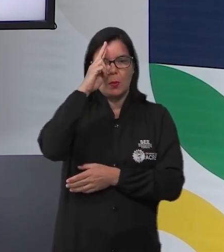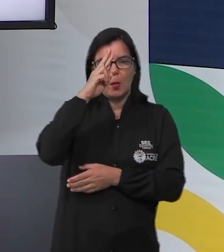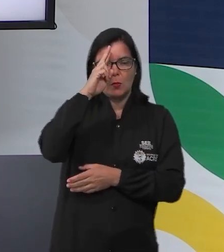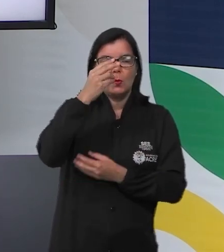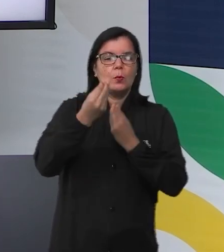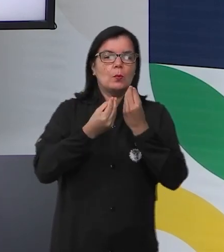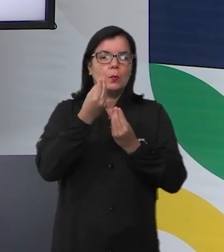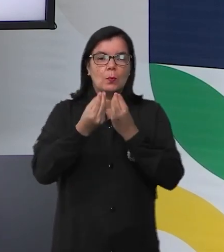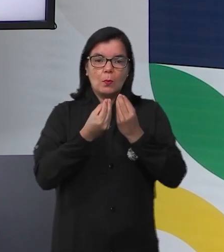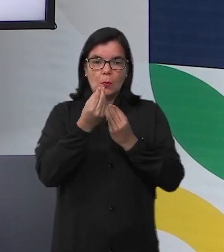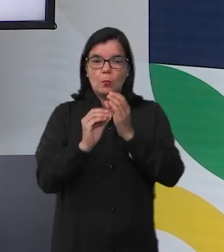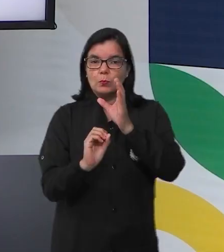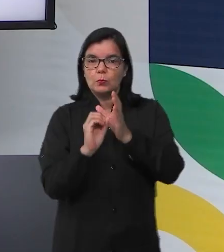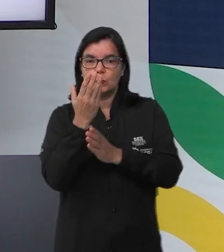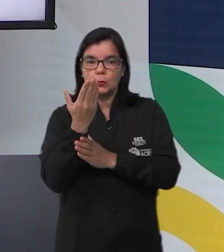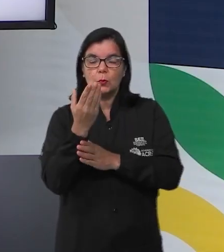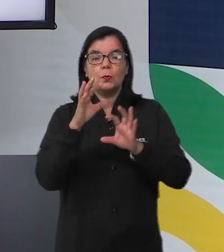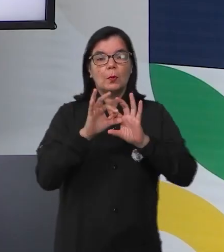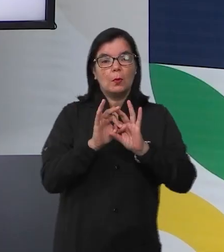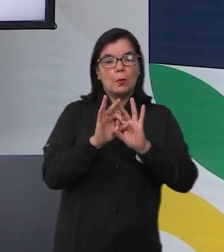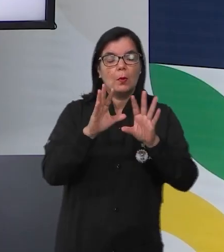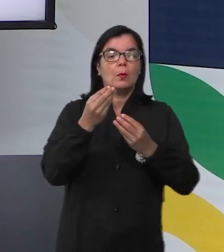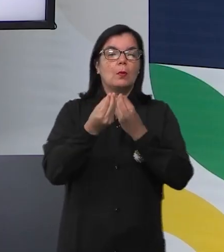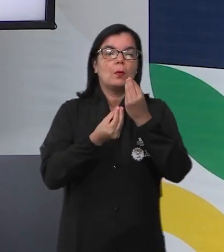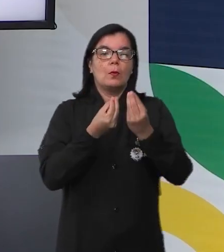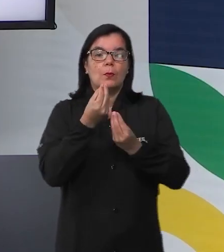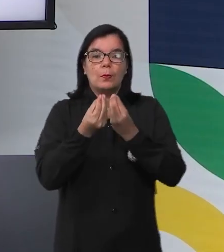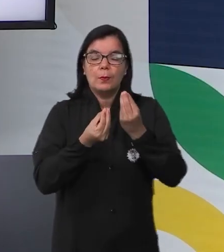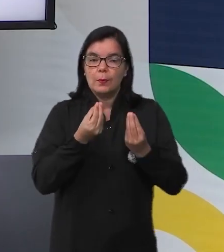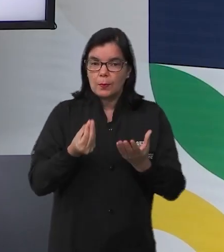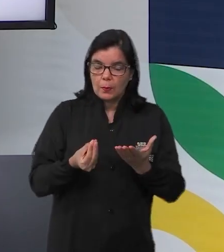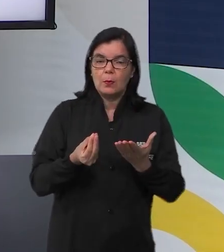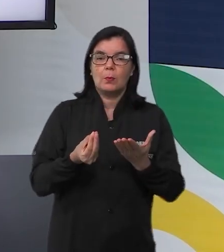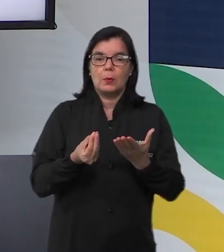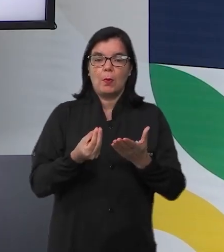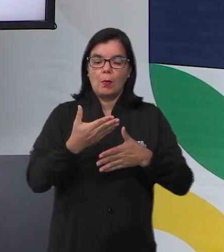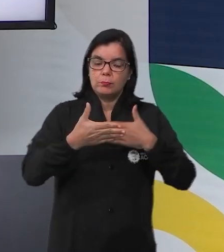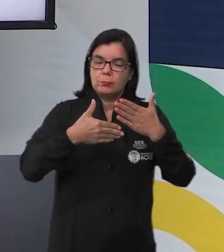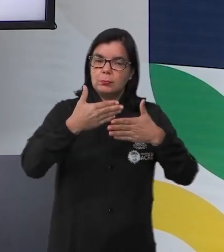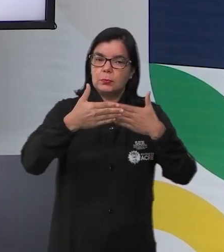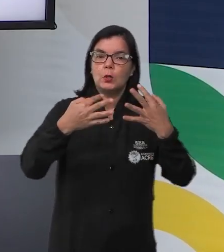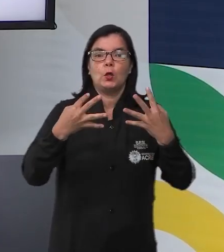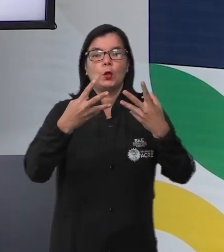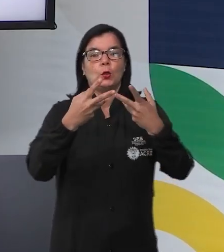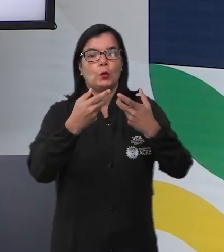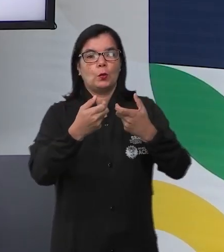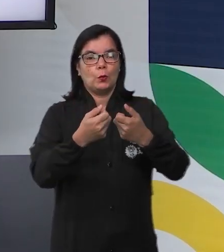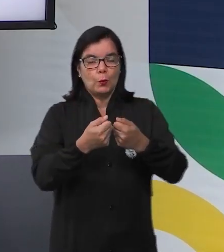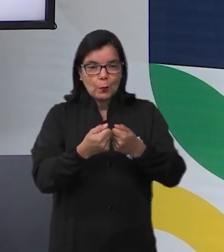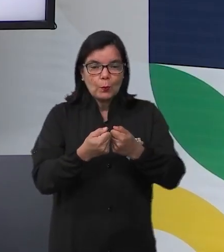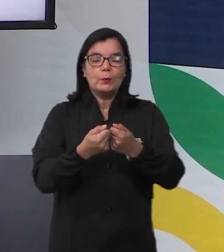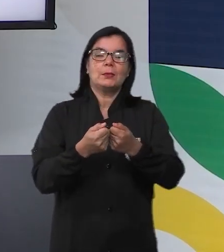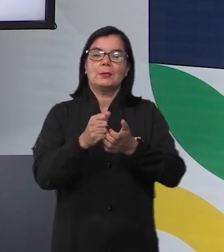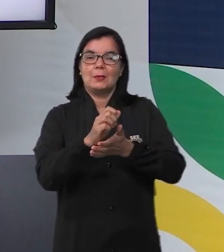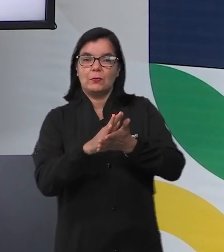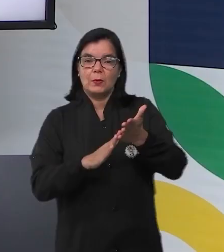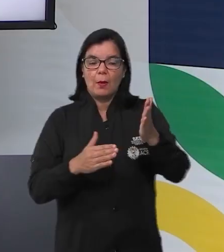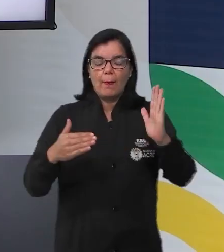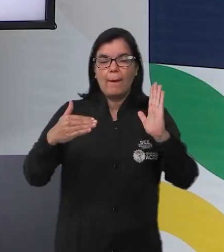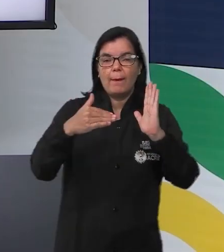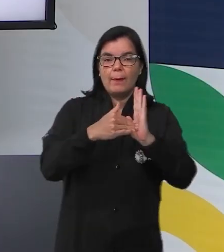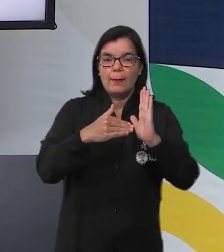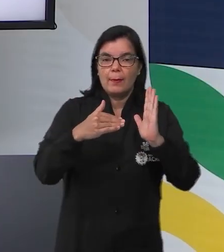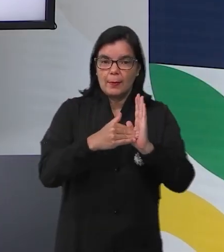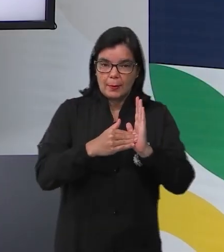dela, como ela funciona, o que ela permite, como ela, vai desenvolver todo o seu trabalho até chegar ao